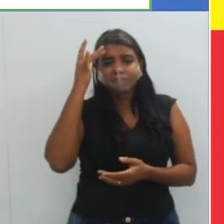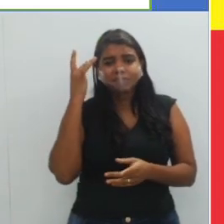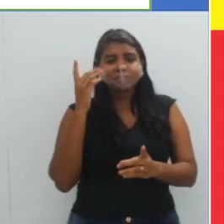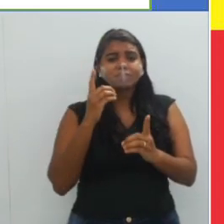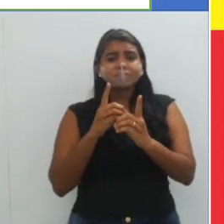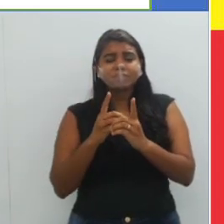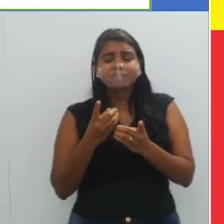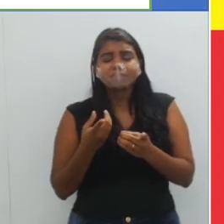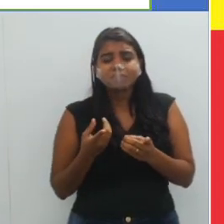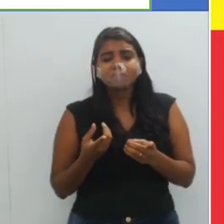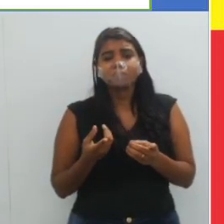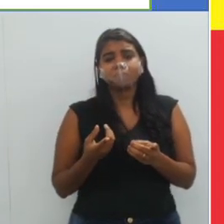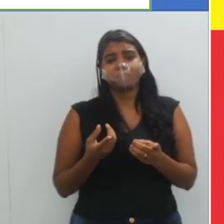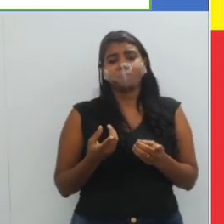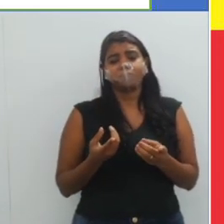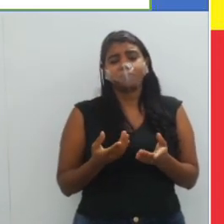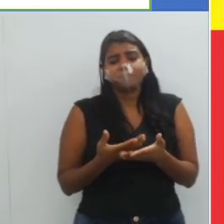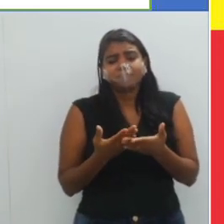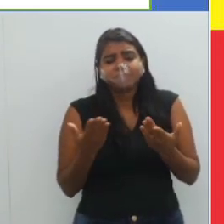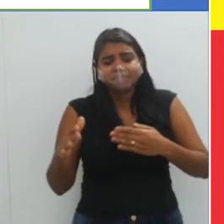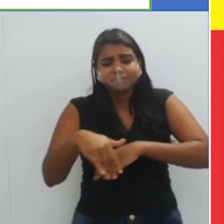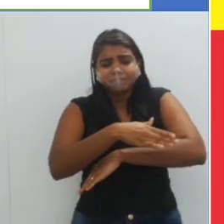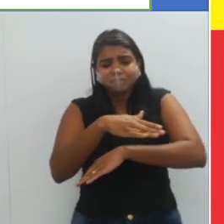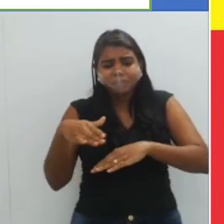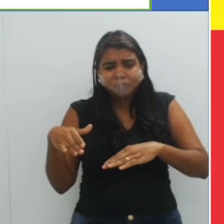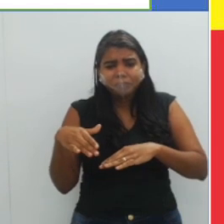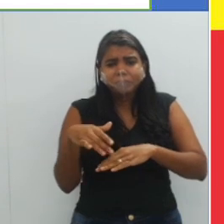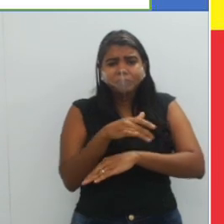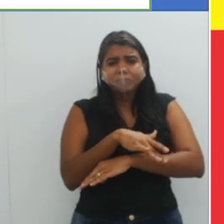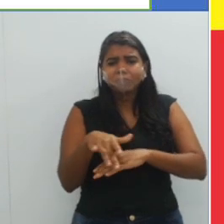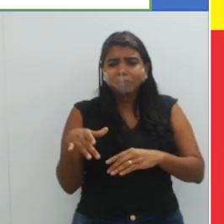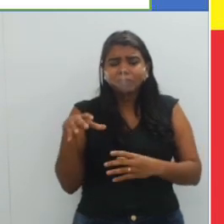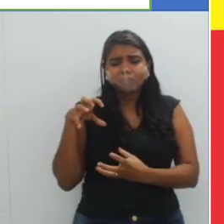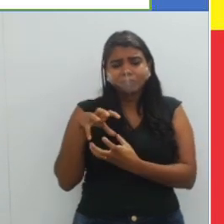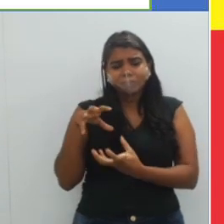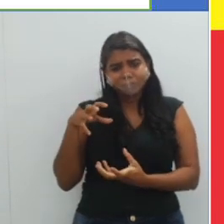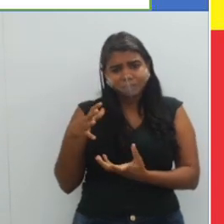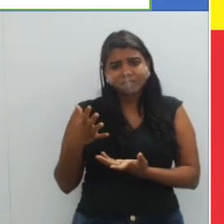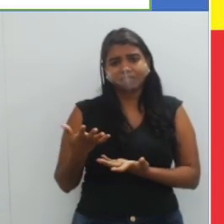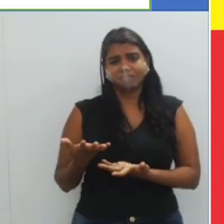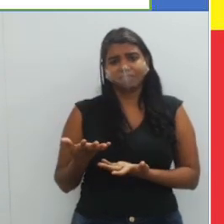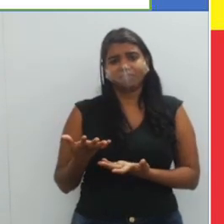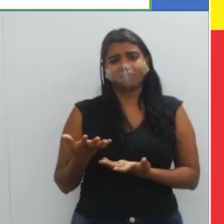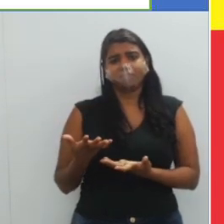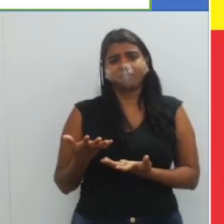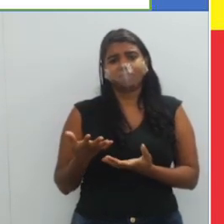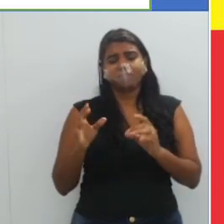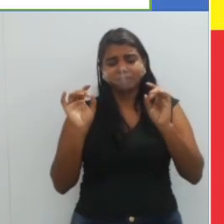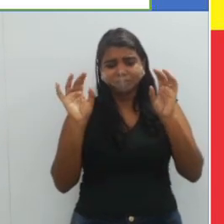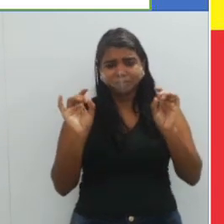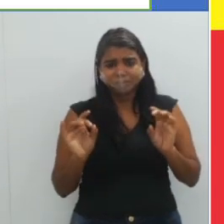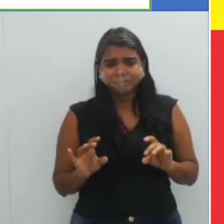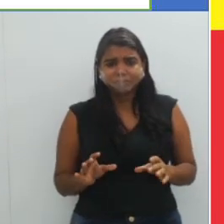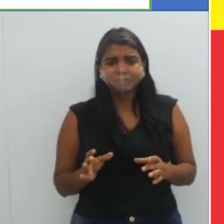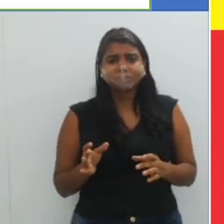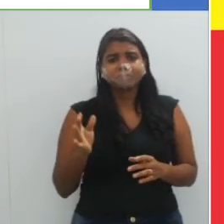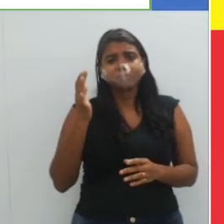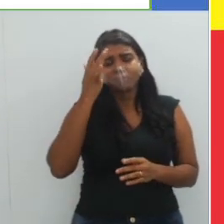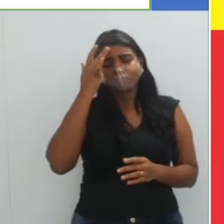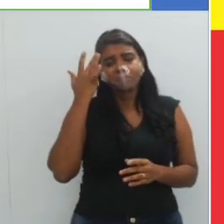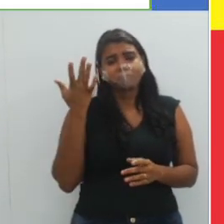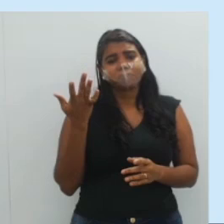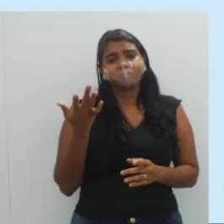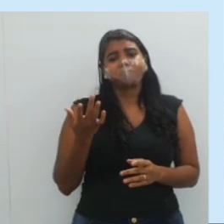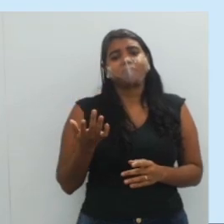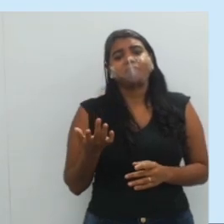se encontram em situação de vulnerabilidade social, como idosos e portadores de necessidades especiais.